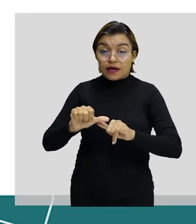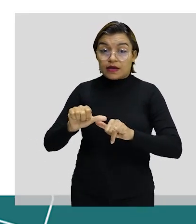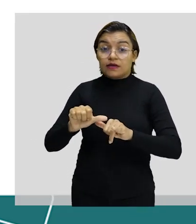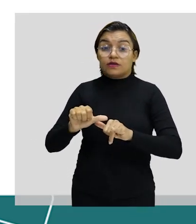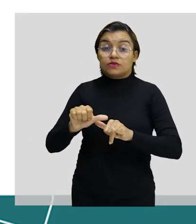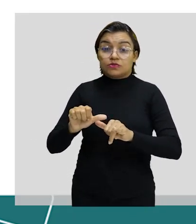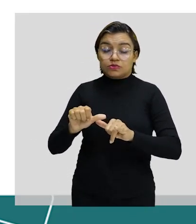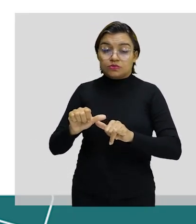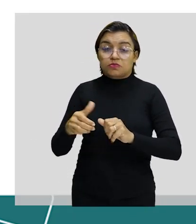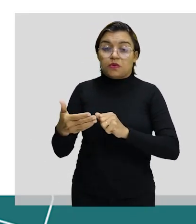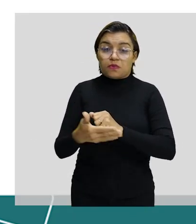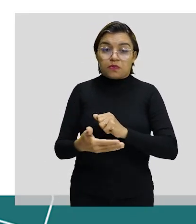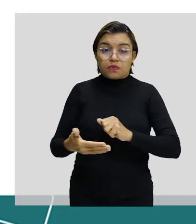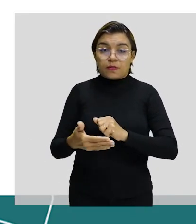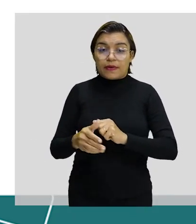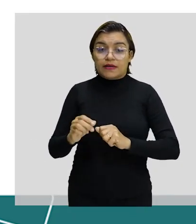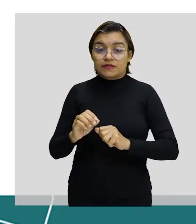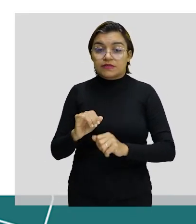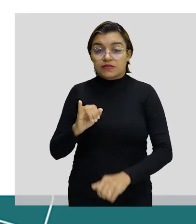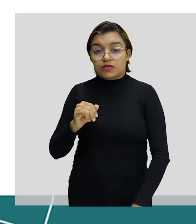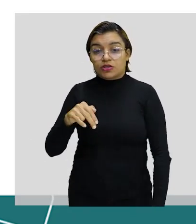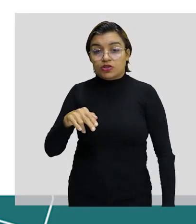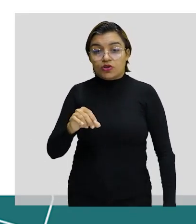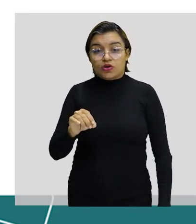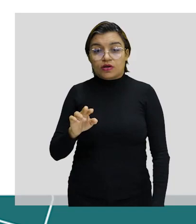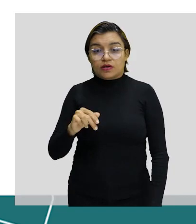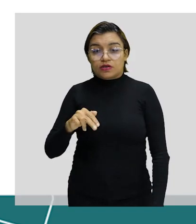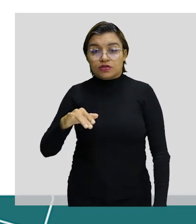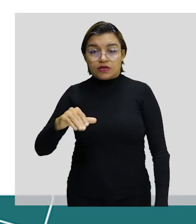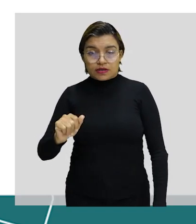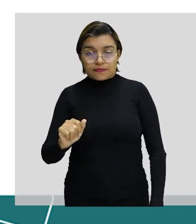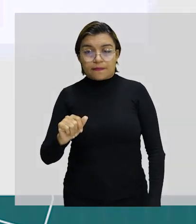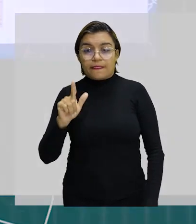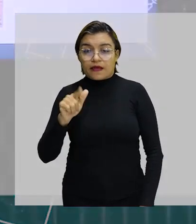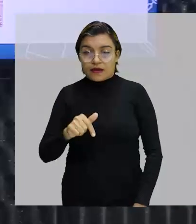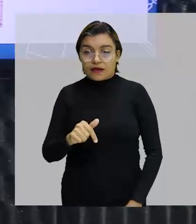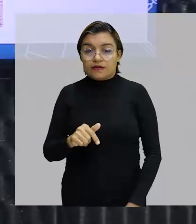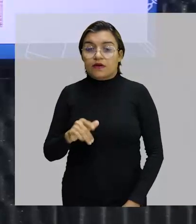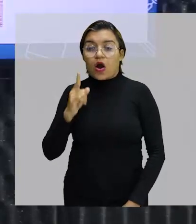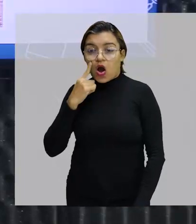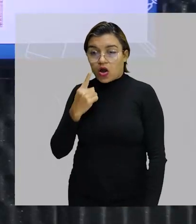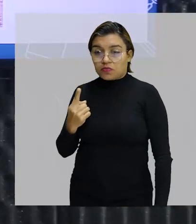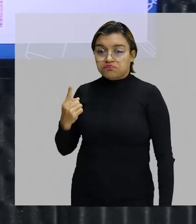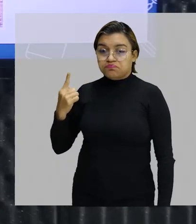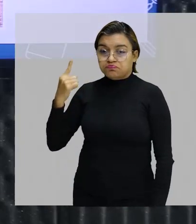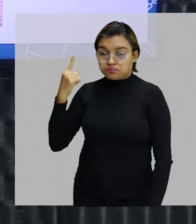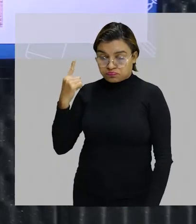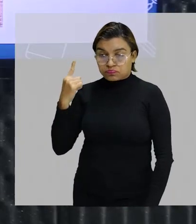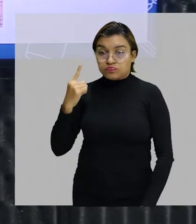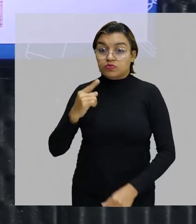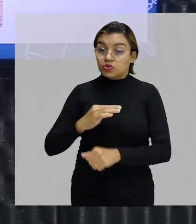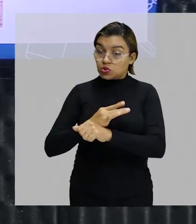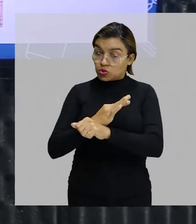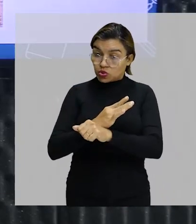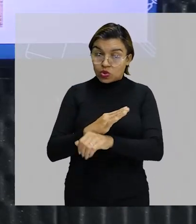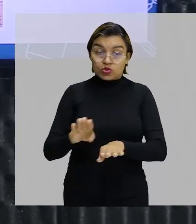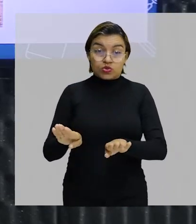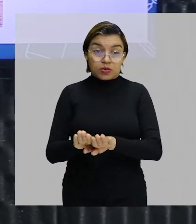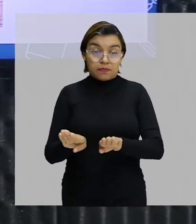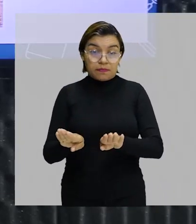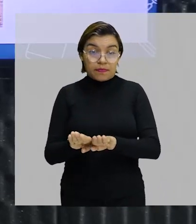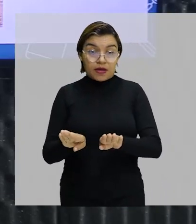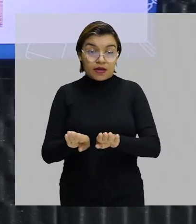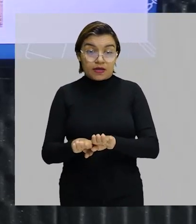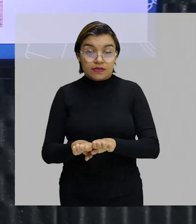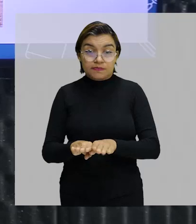sódio, ou então o hidróxido de potássio. São bases extremamente fortes, isso em meio aquoso,